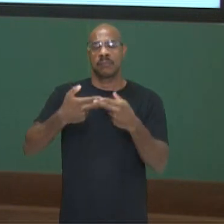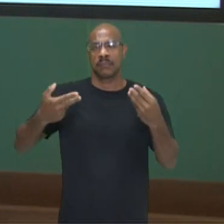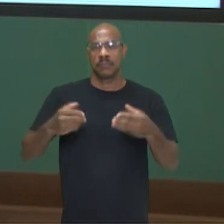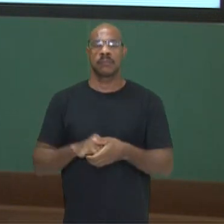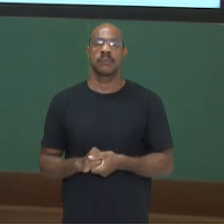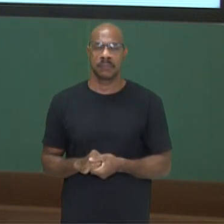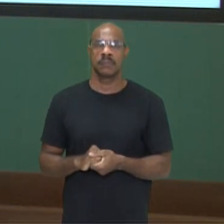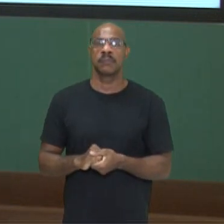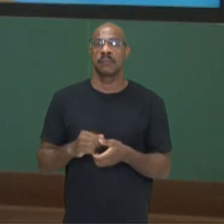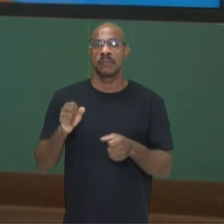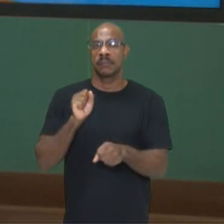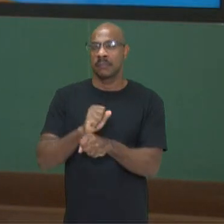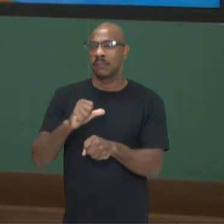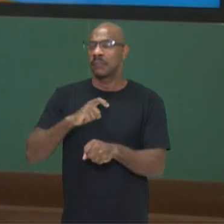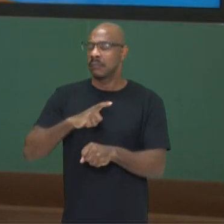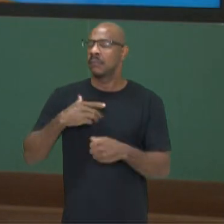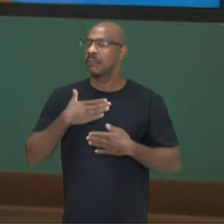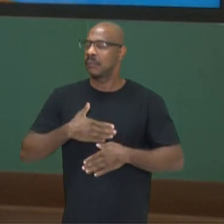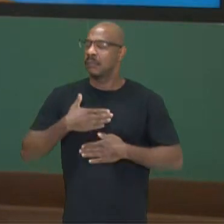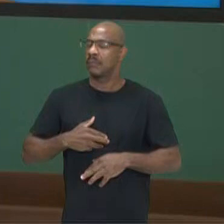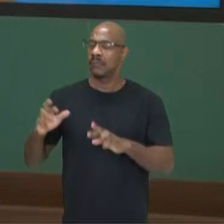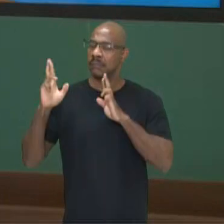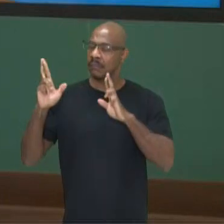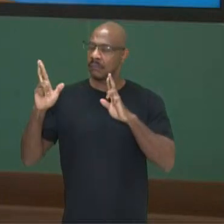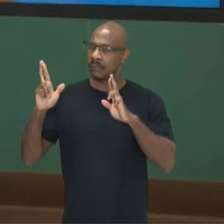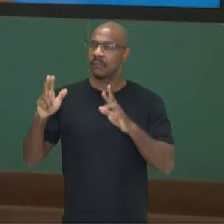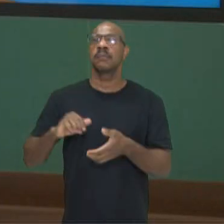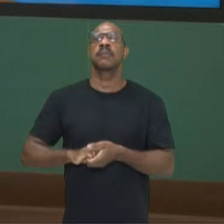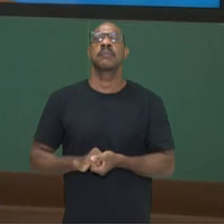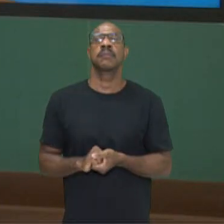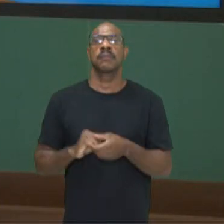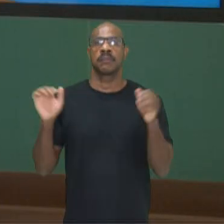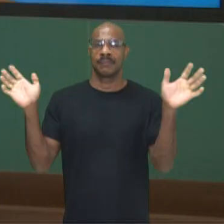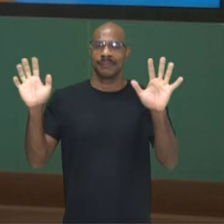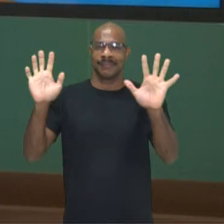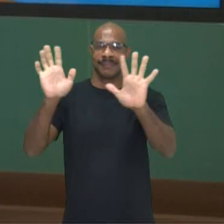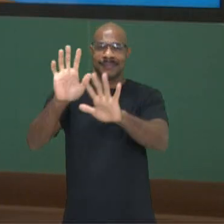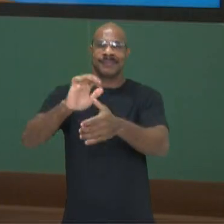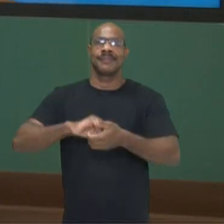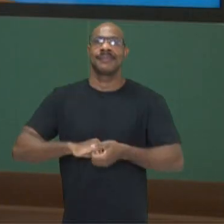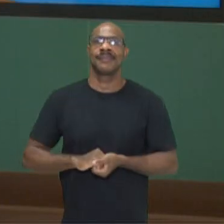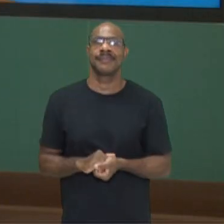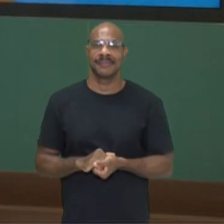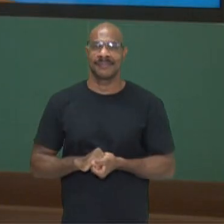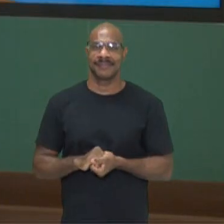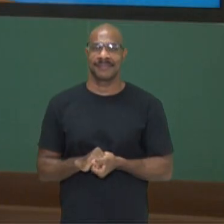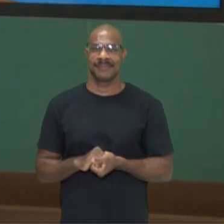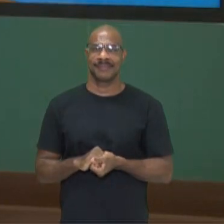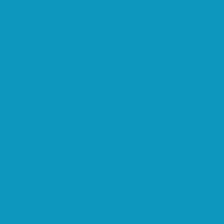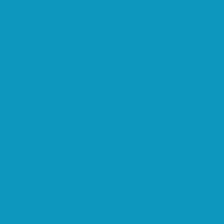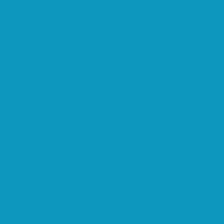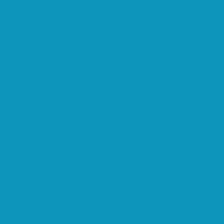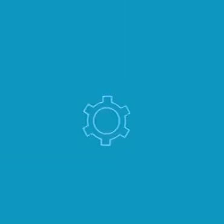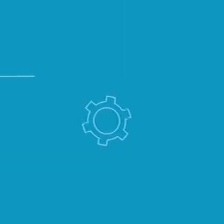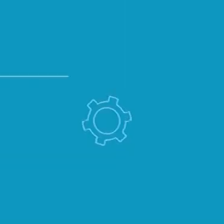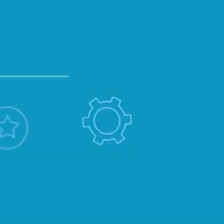Eu espero que vocês tenham gostado e espero vocês na próxima aula. Até mais!